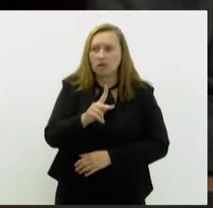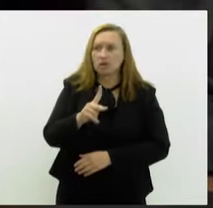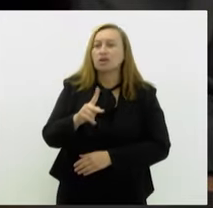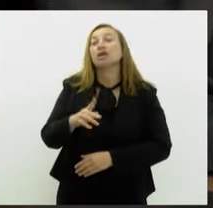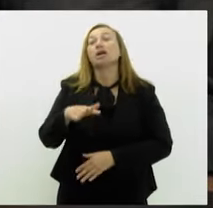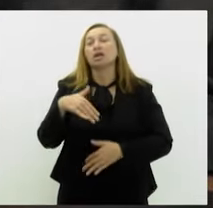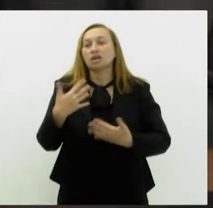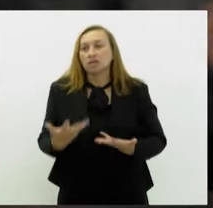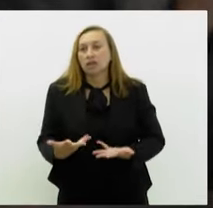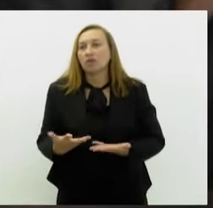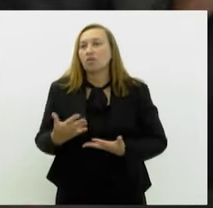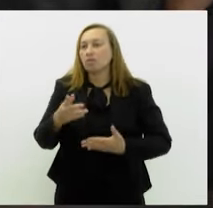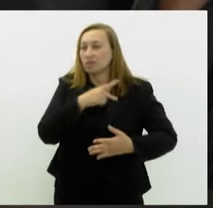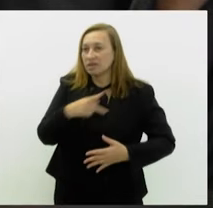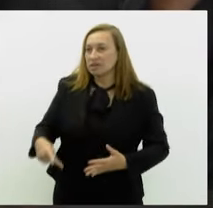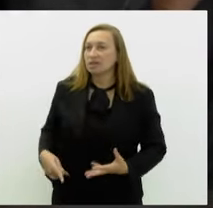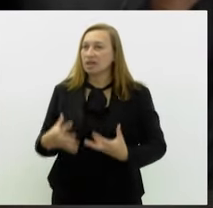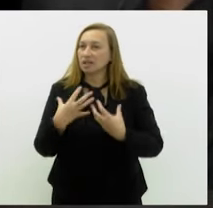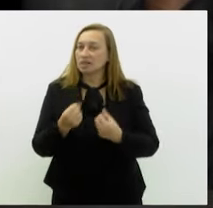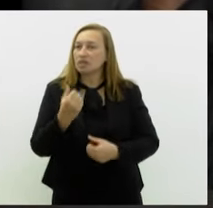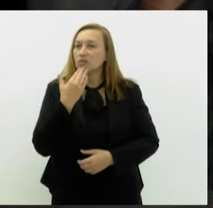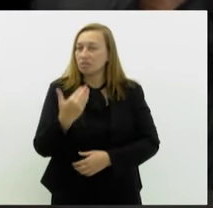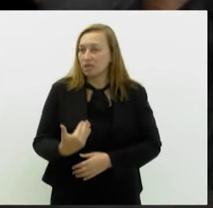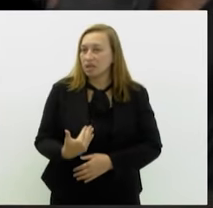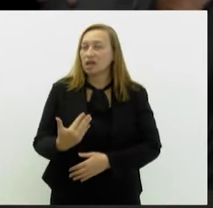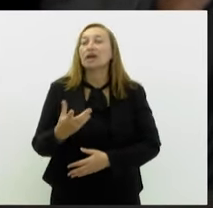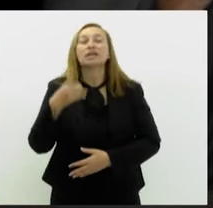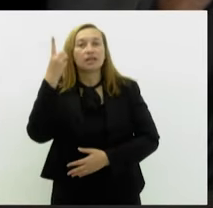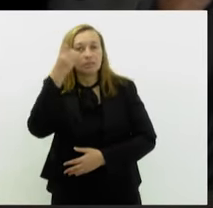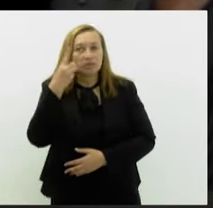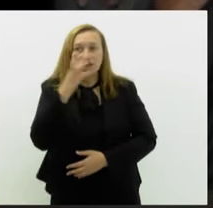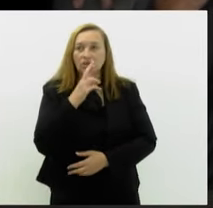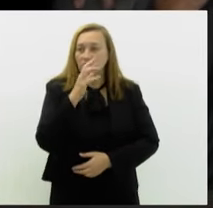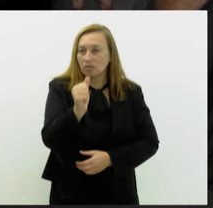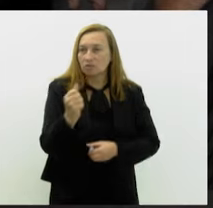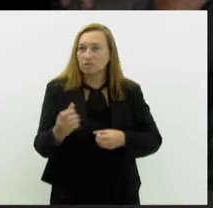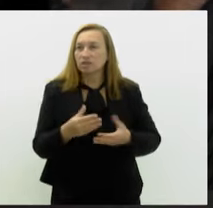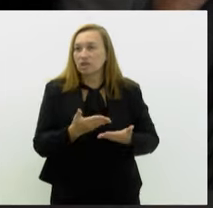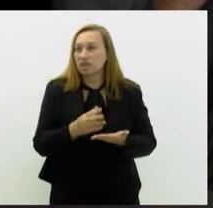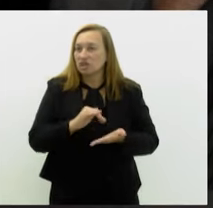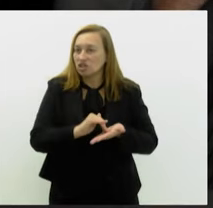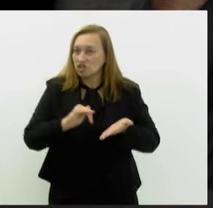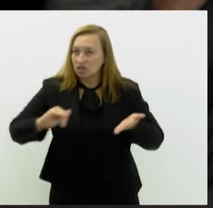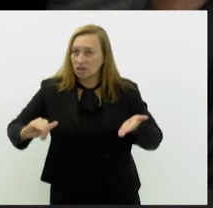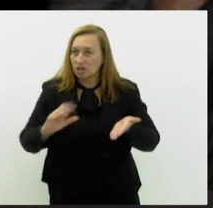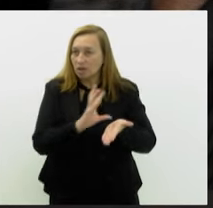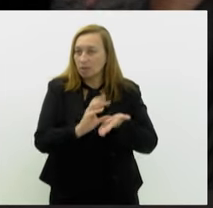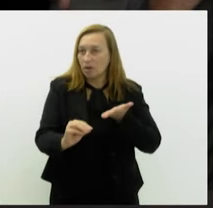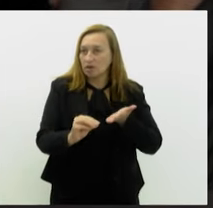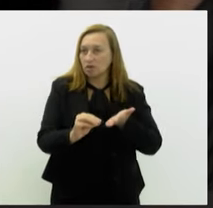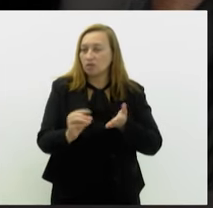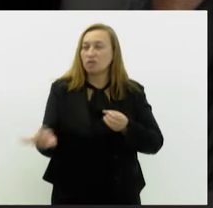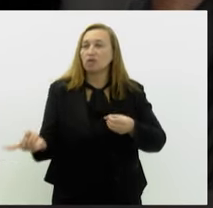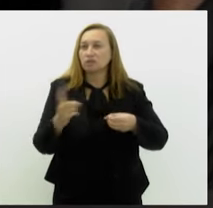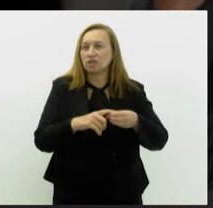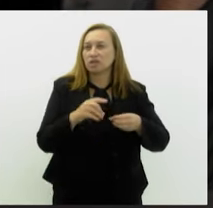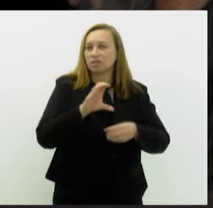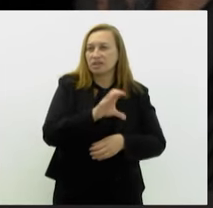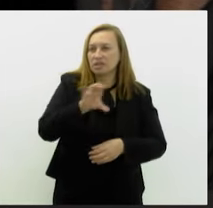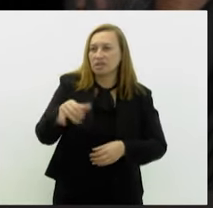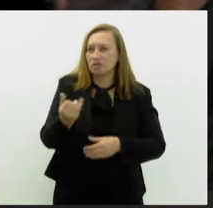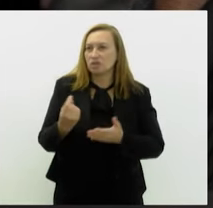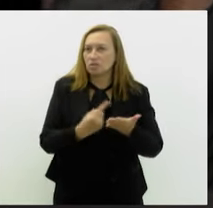defere o pedido de Vossa Excelência. Deputado Amorim, está retirado de pauta e retornando à CCJ para a gente entrar